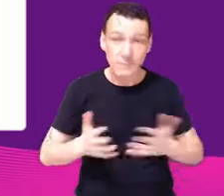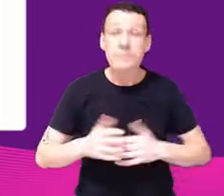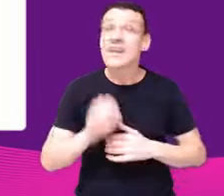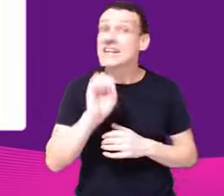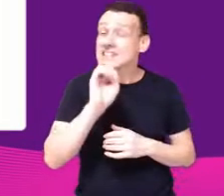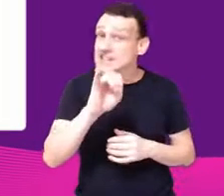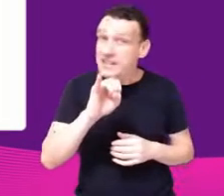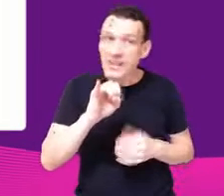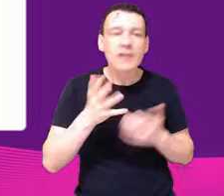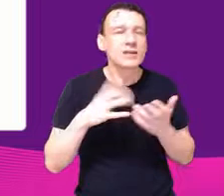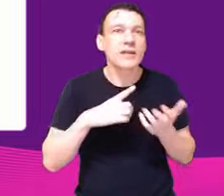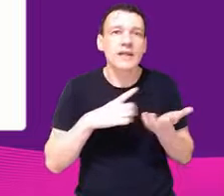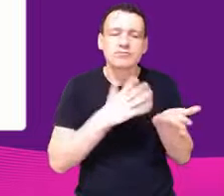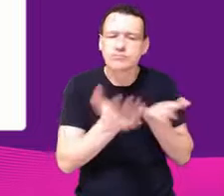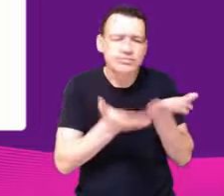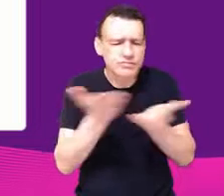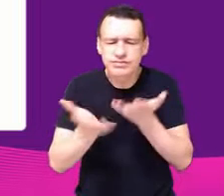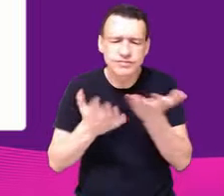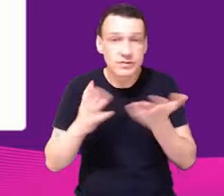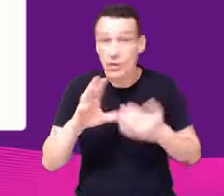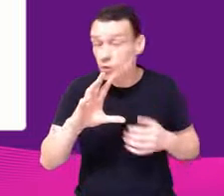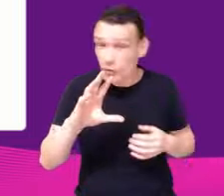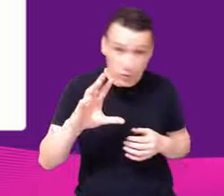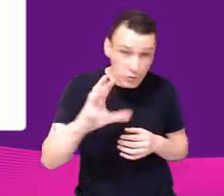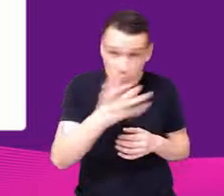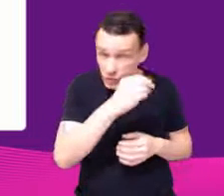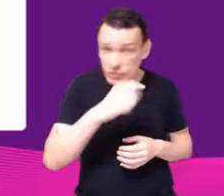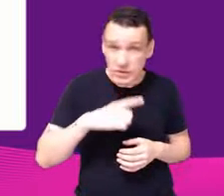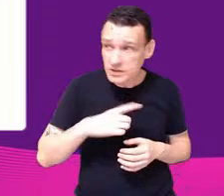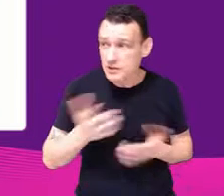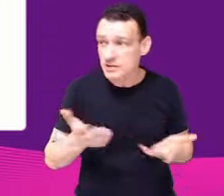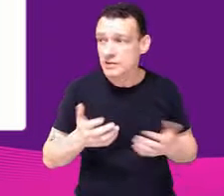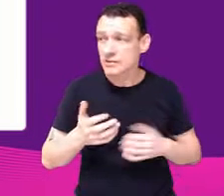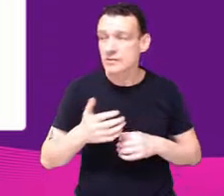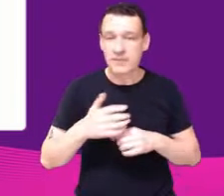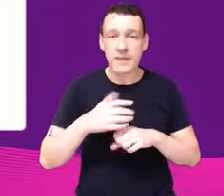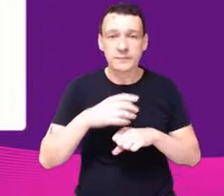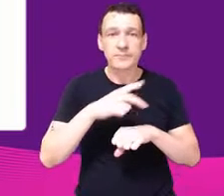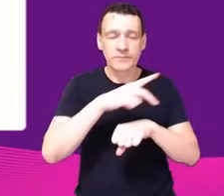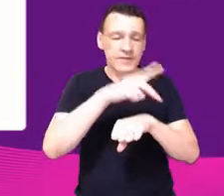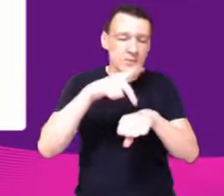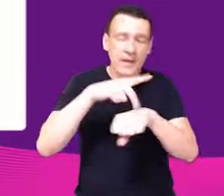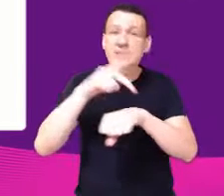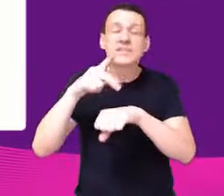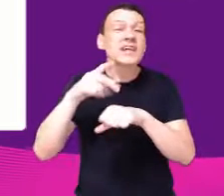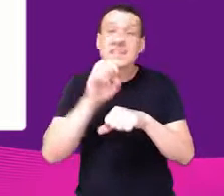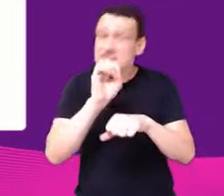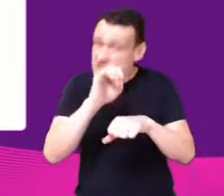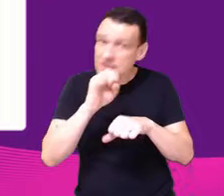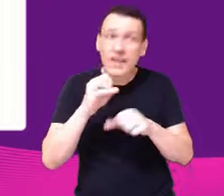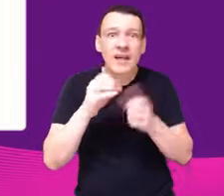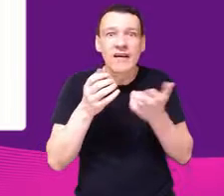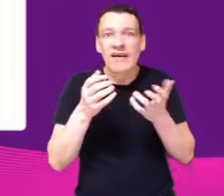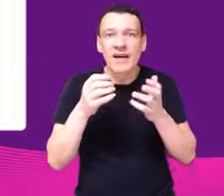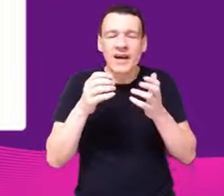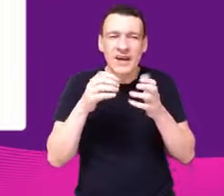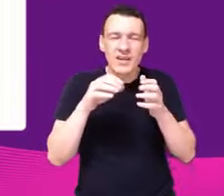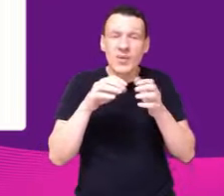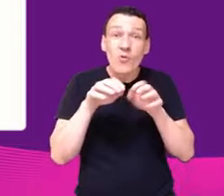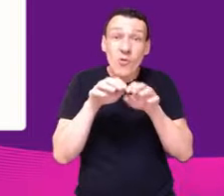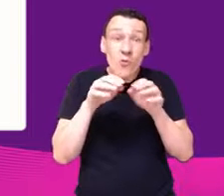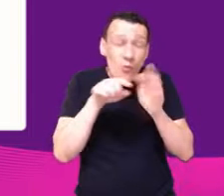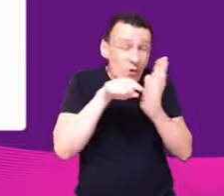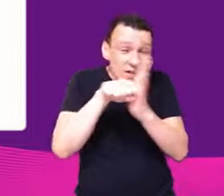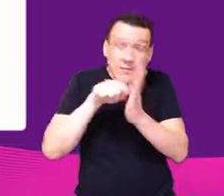que o número é muito parecido em países mais pobres e países mais ricos. Ao redor de 8% da